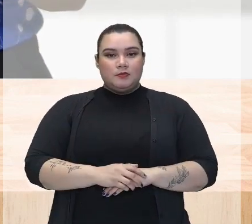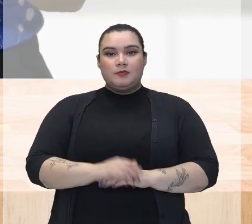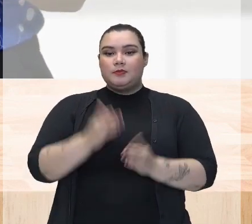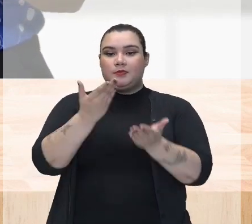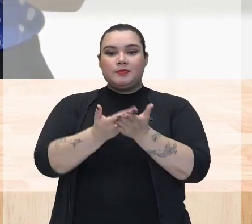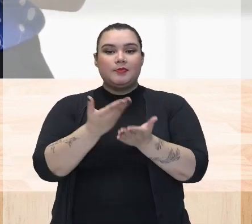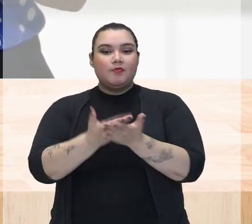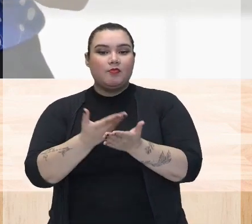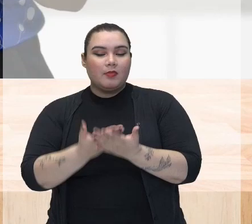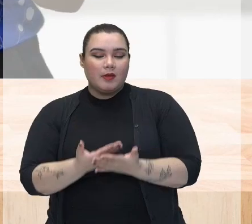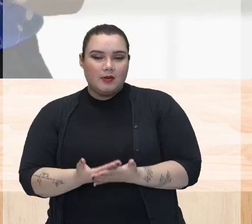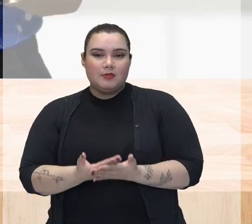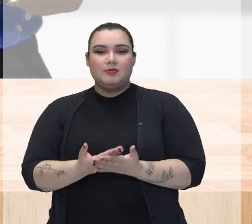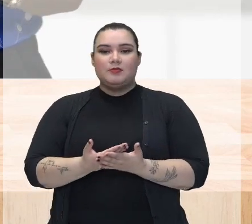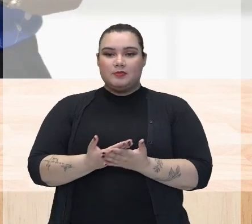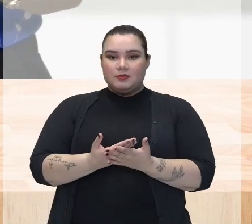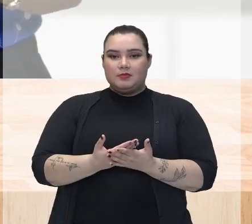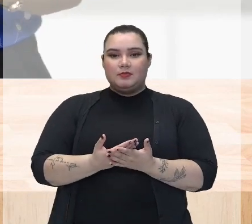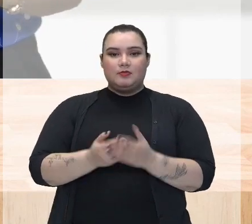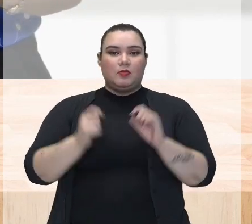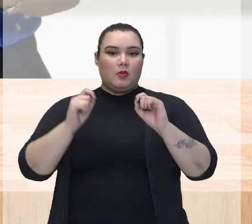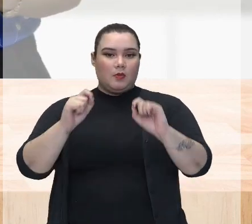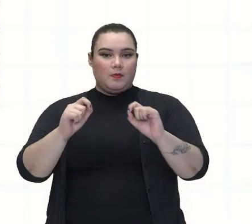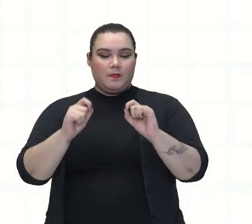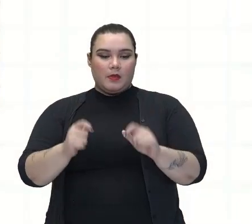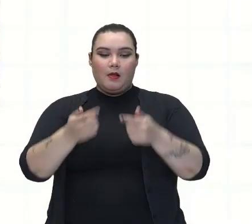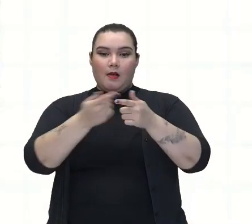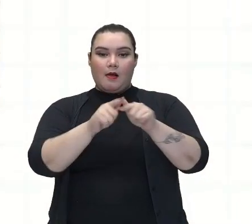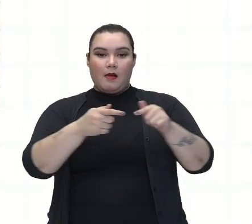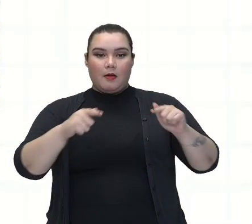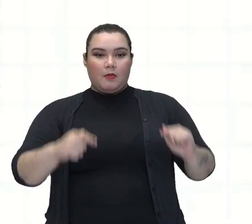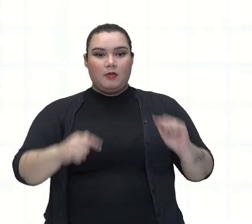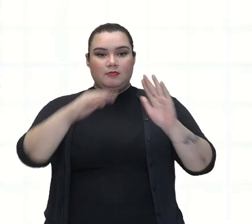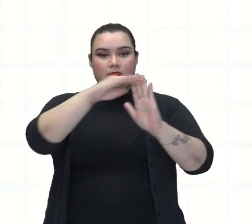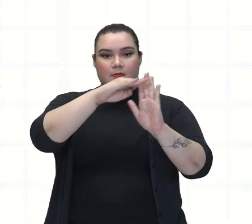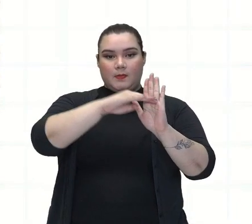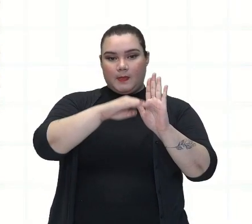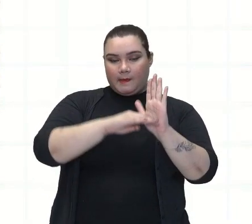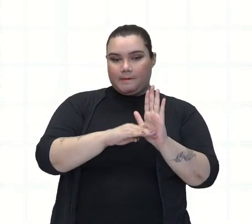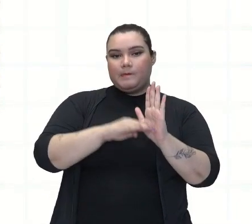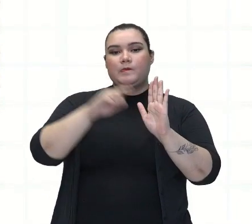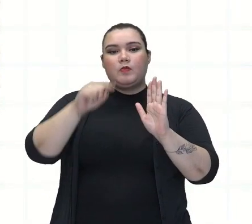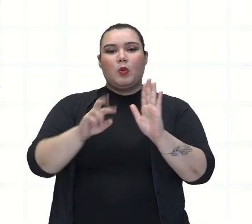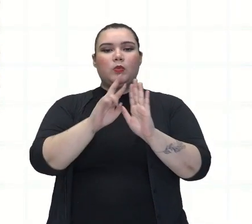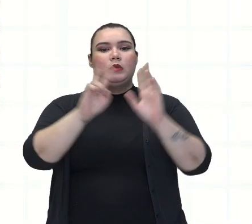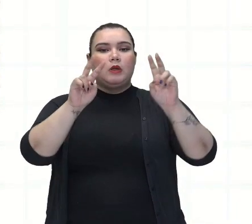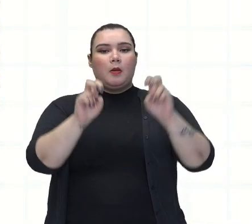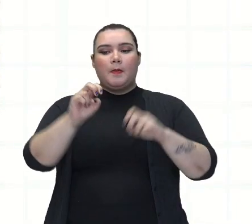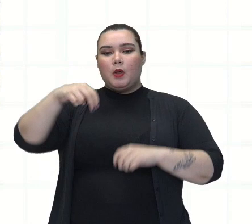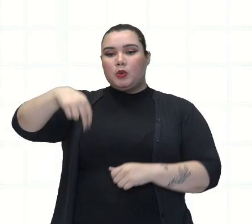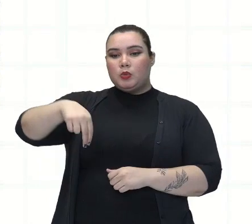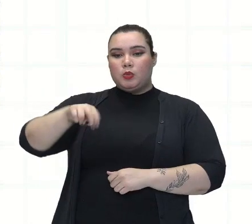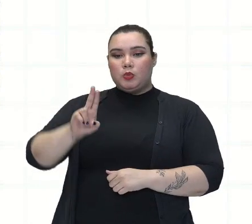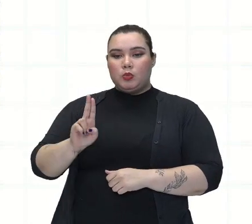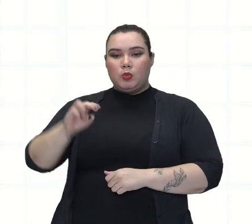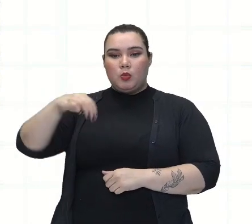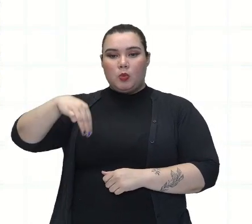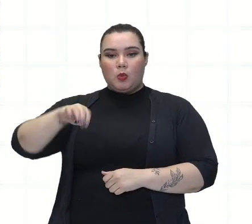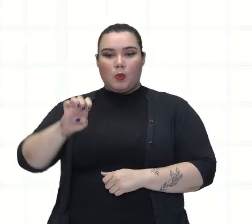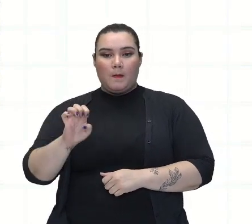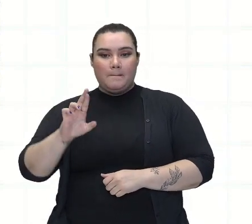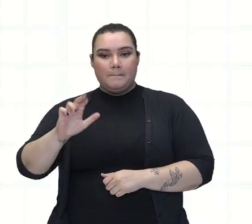desenvolver a nossa classe gramatical chamada numeral. Né? Então, o chefe